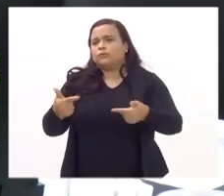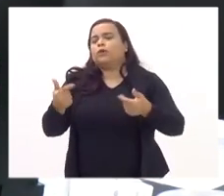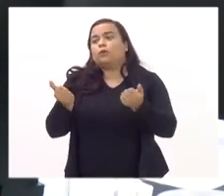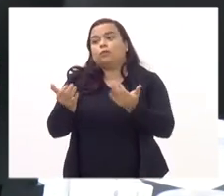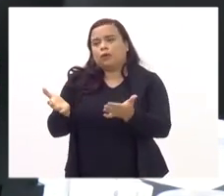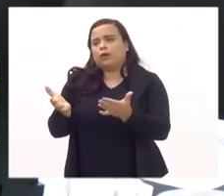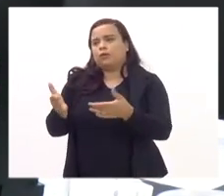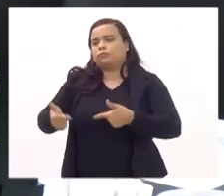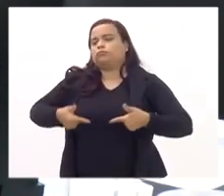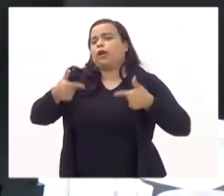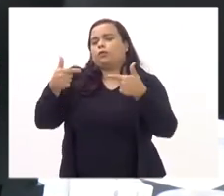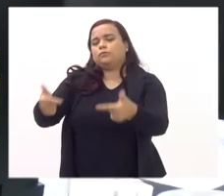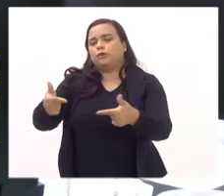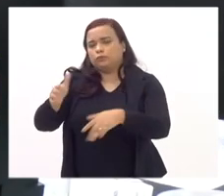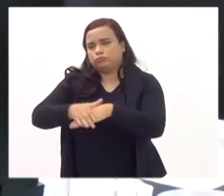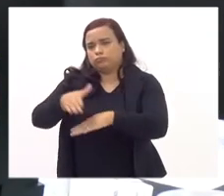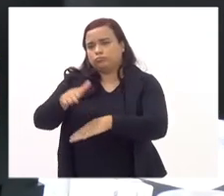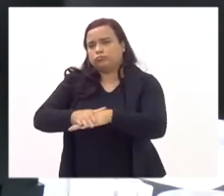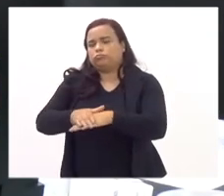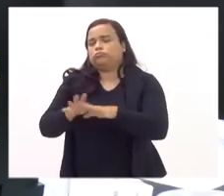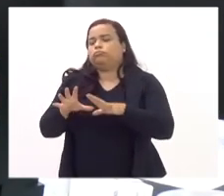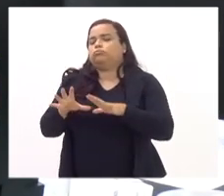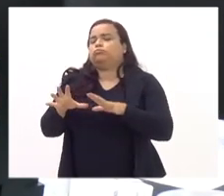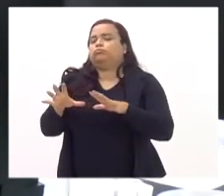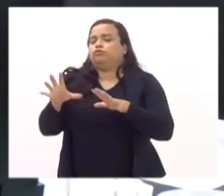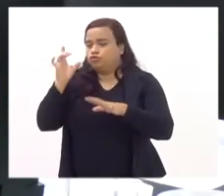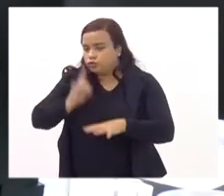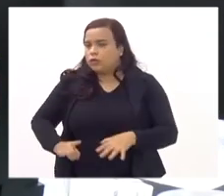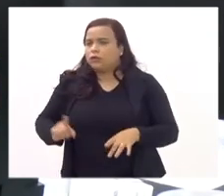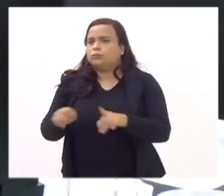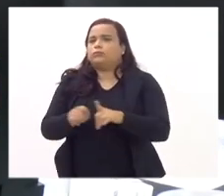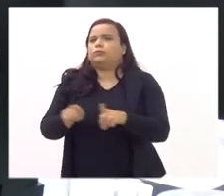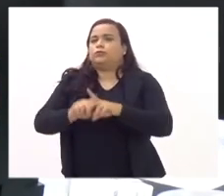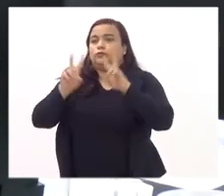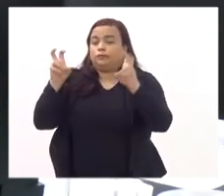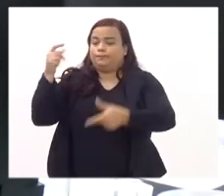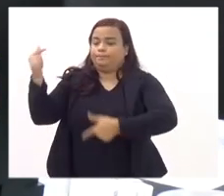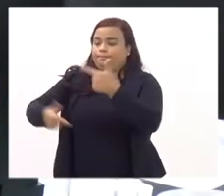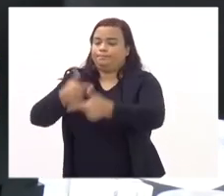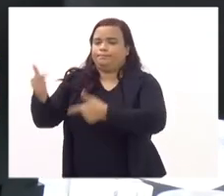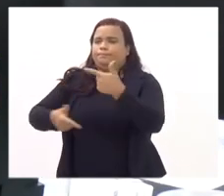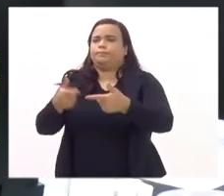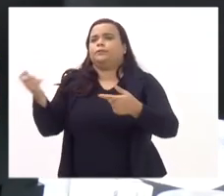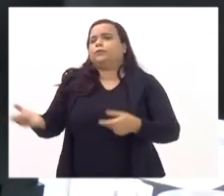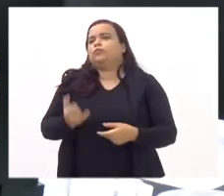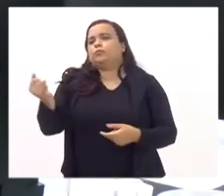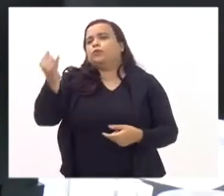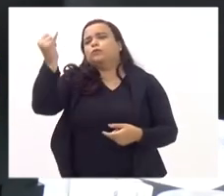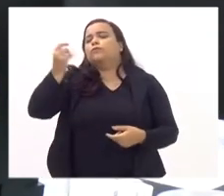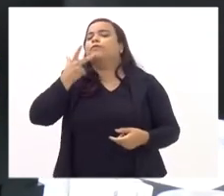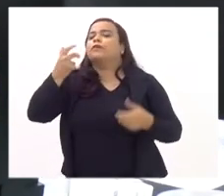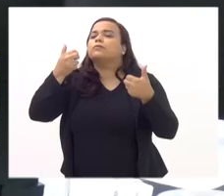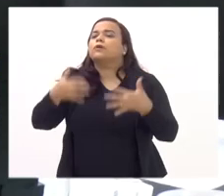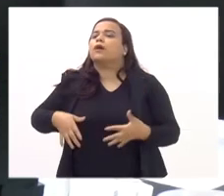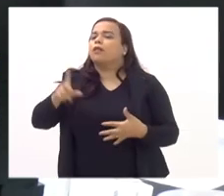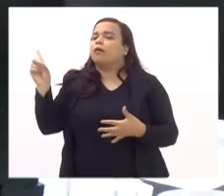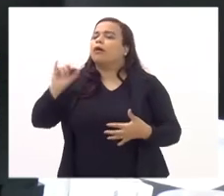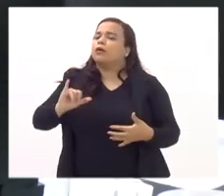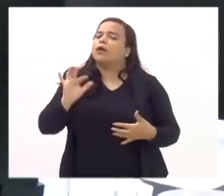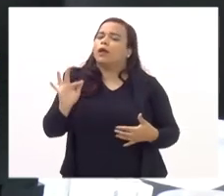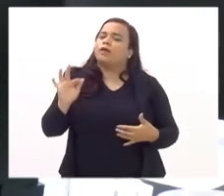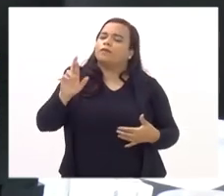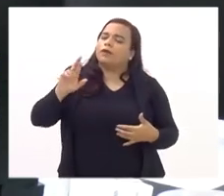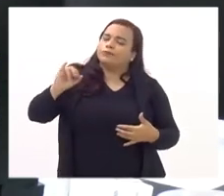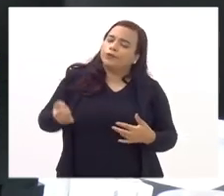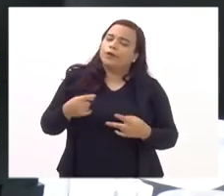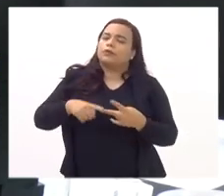tem que colocar em prática. E do ponto de vista também da operacionalidade, é importante destacar que hoje o IFRJ, o IFE,